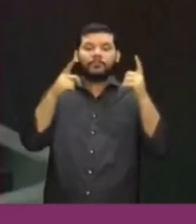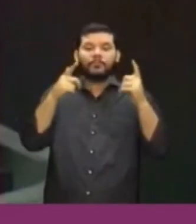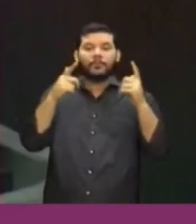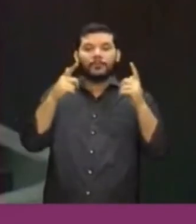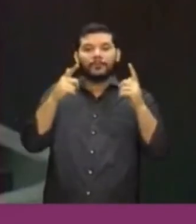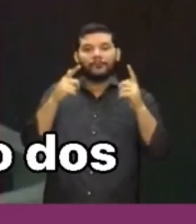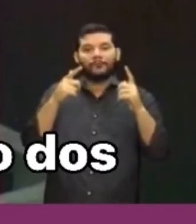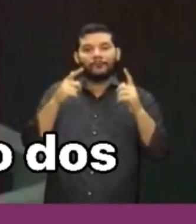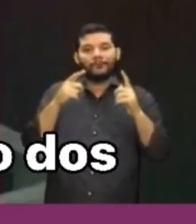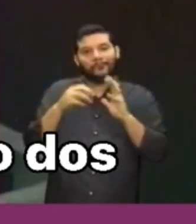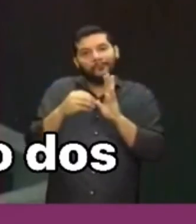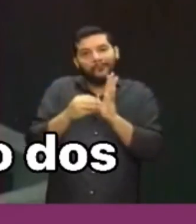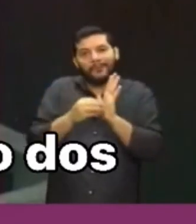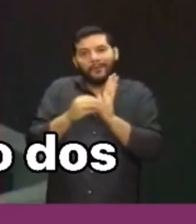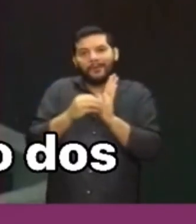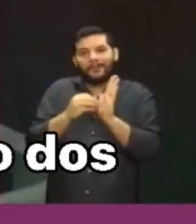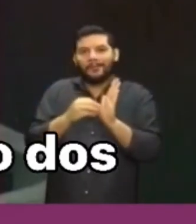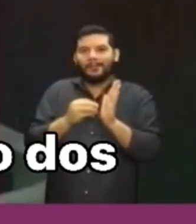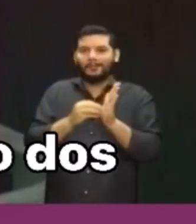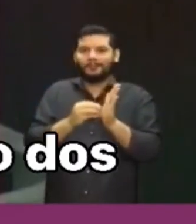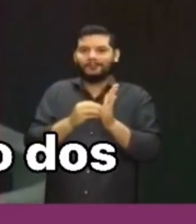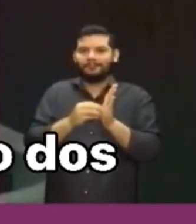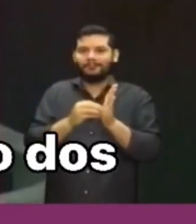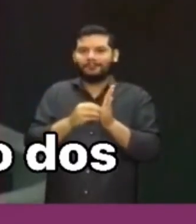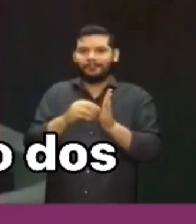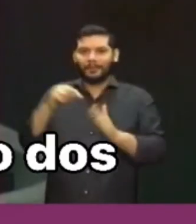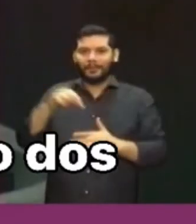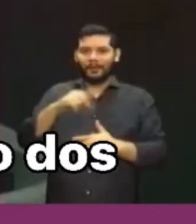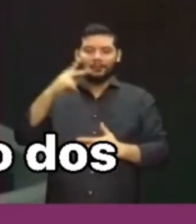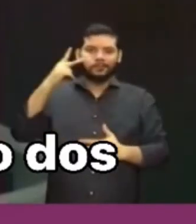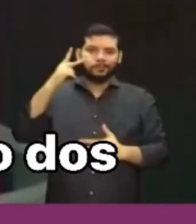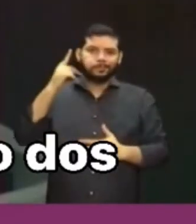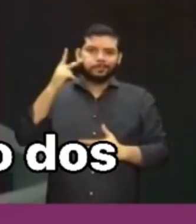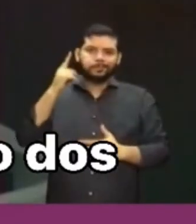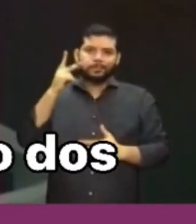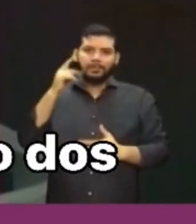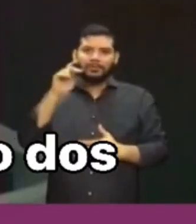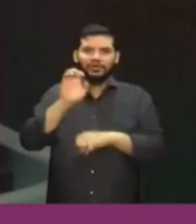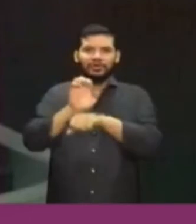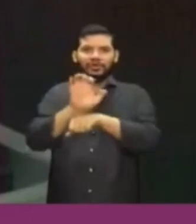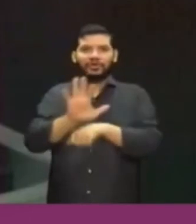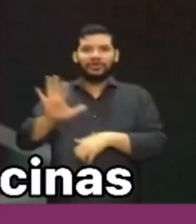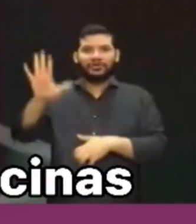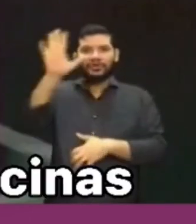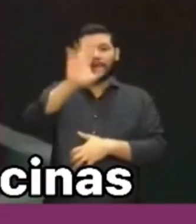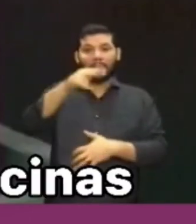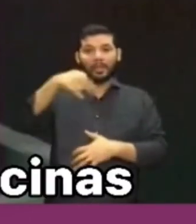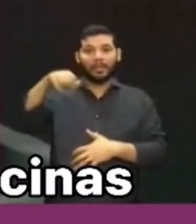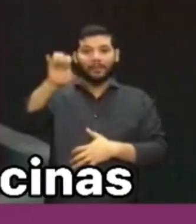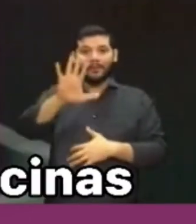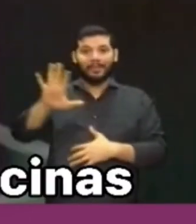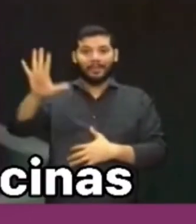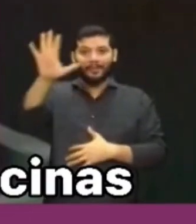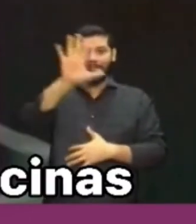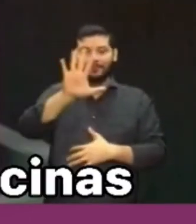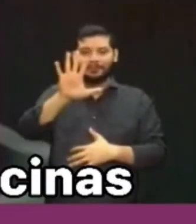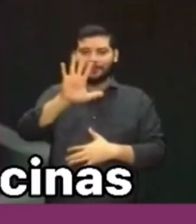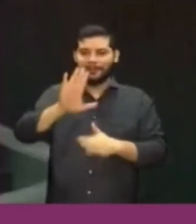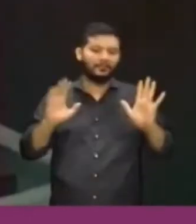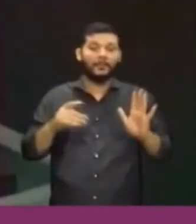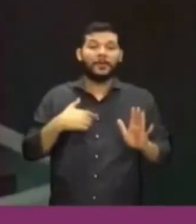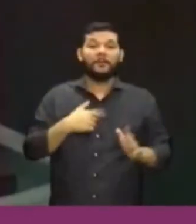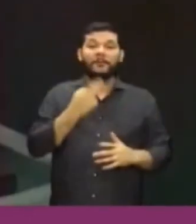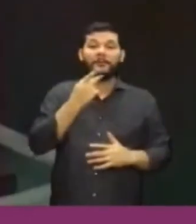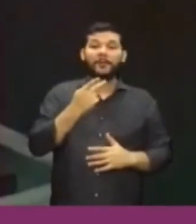discriminação que o Ceará, mas o conjunto dos estados do Nordeste, vivem na distribuição das